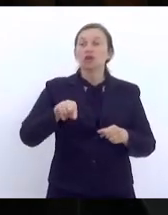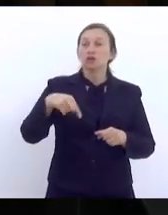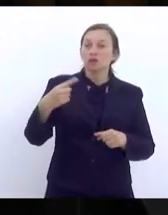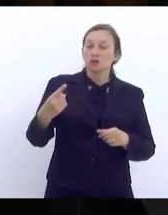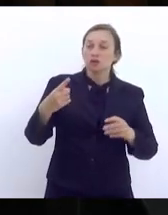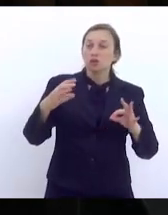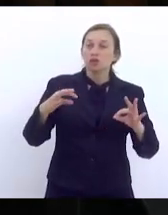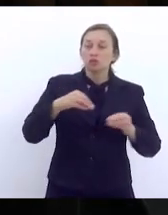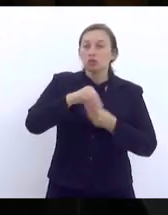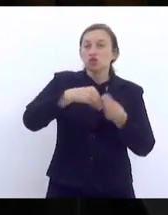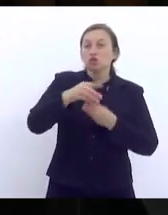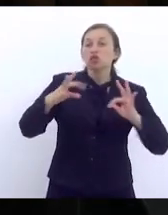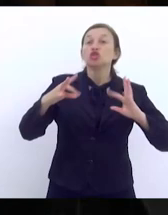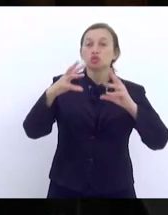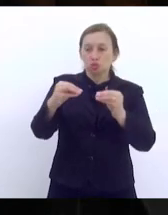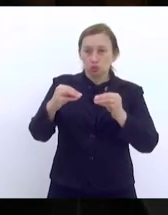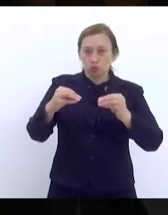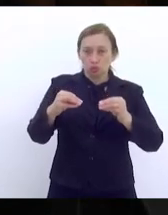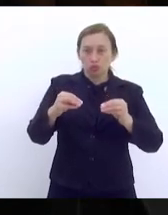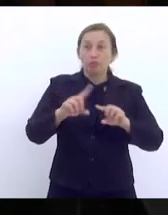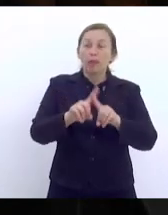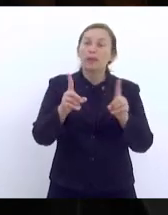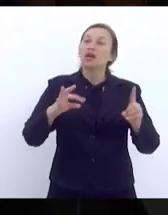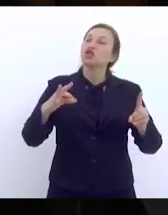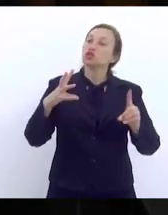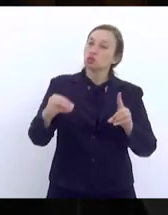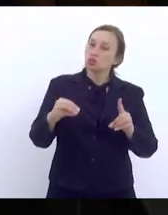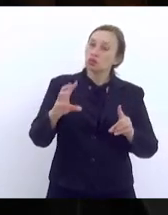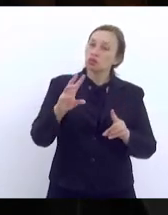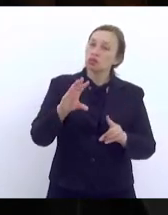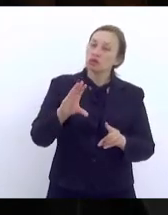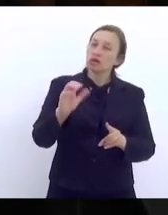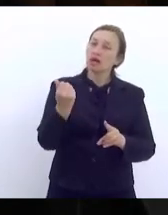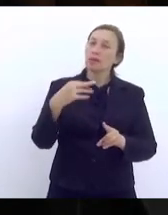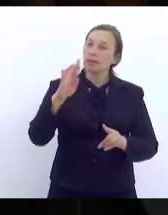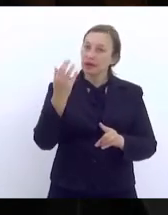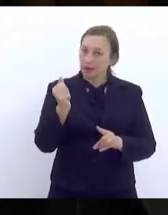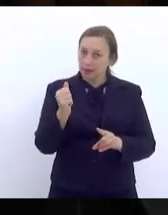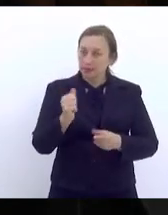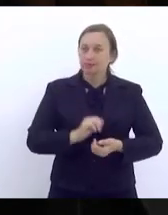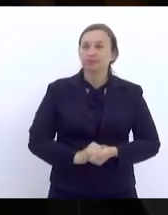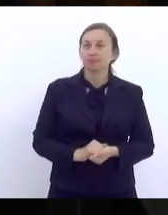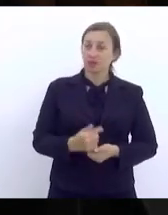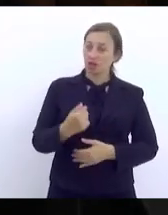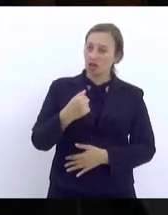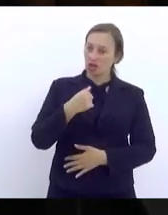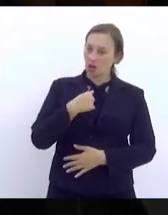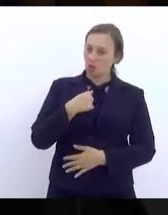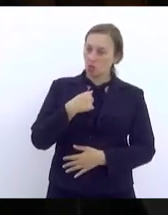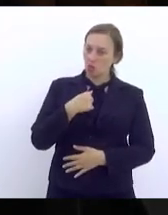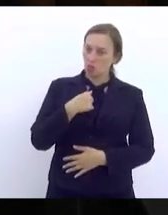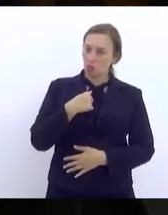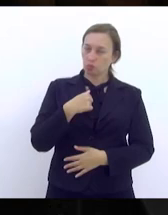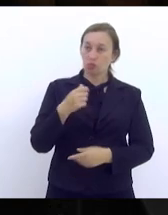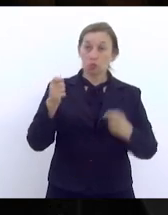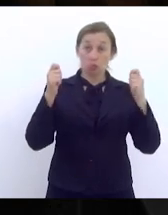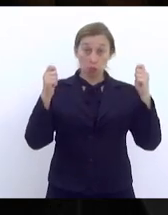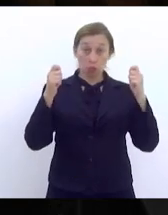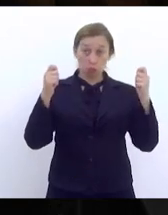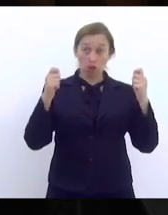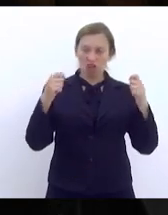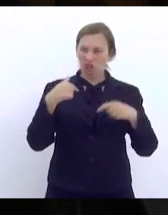mix de tudo mas todos fizeram campanha eu não me